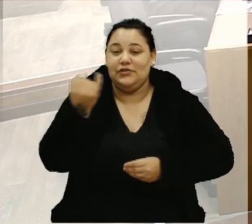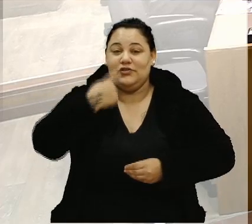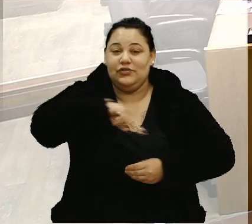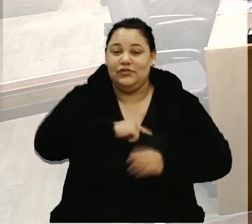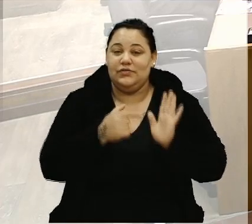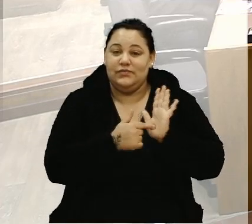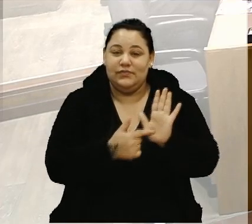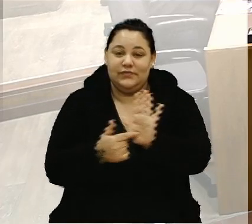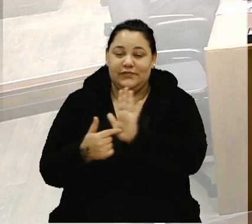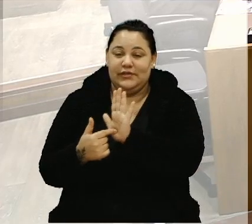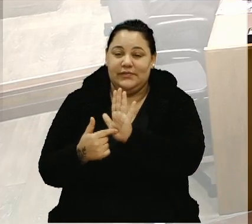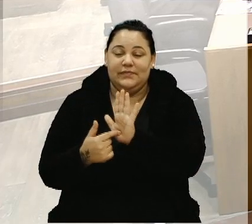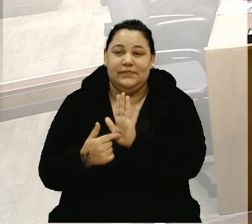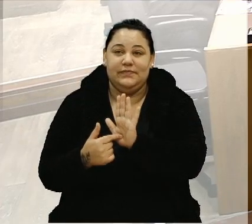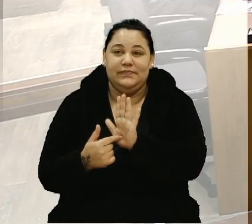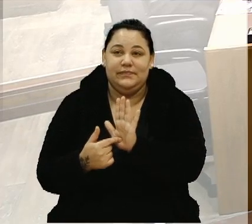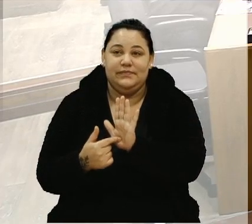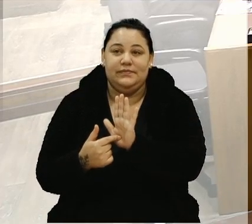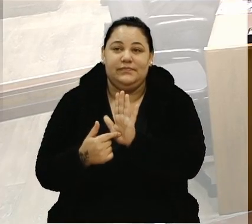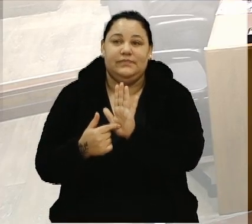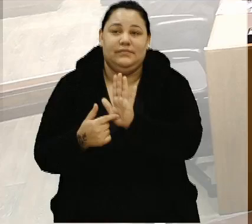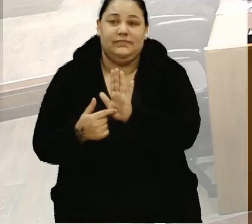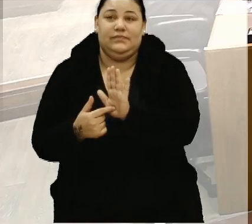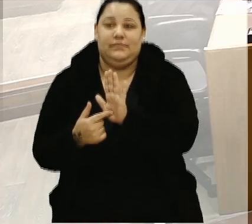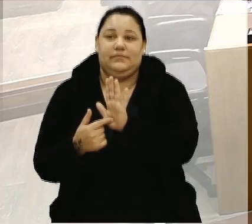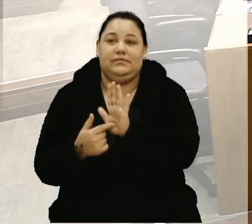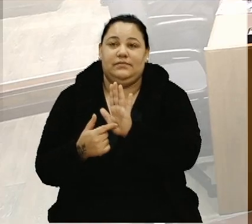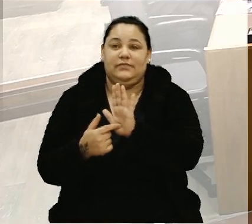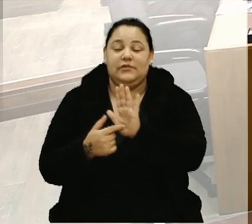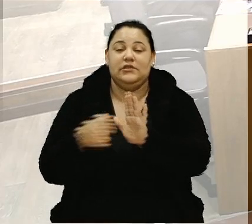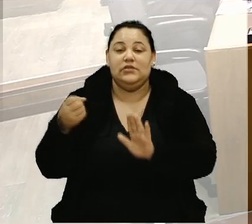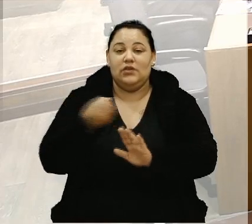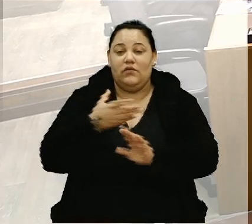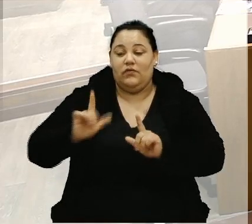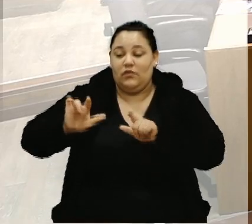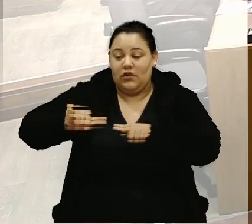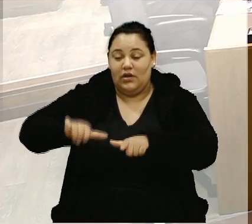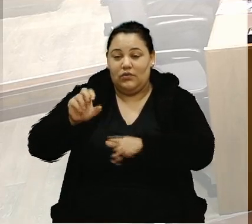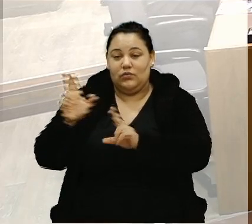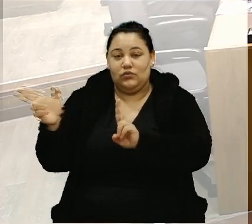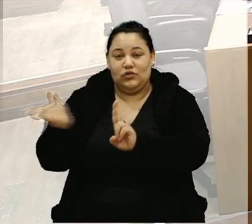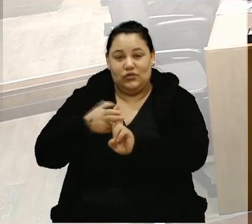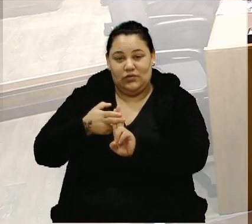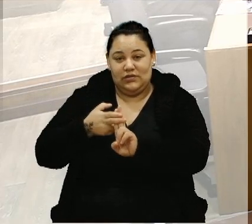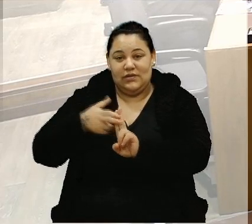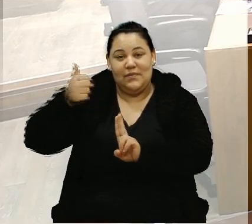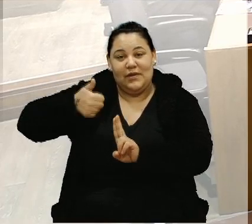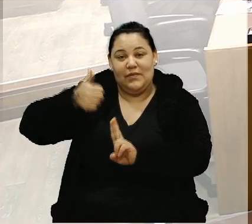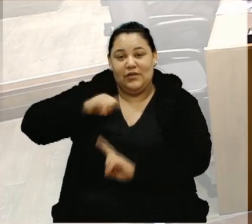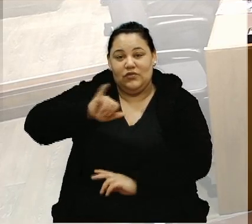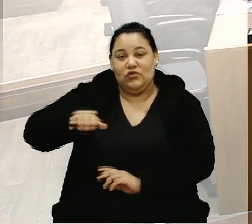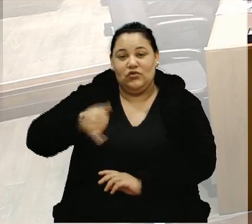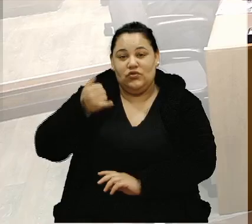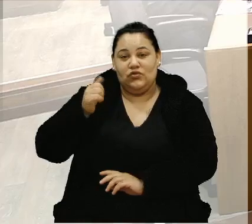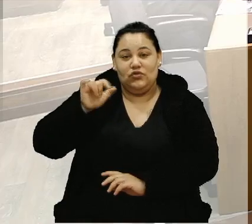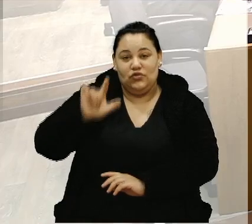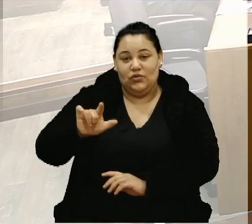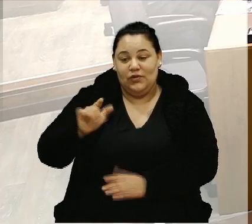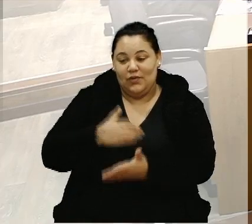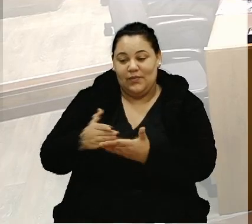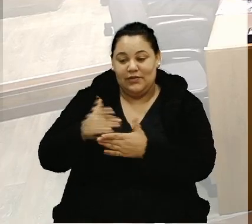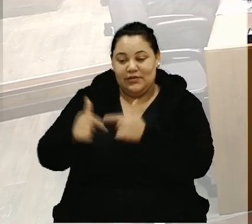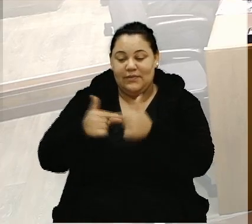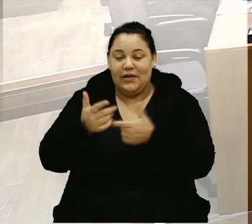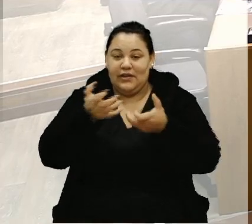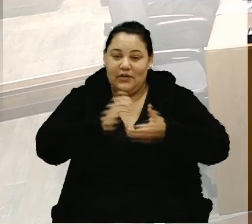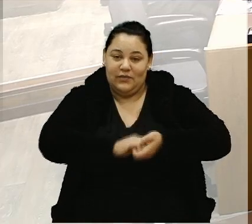a notícia, né, da nova maternidade do SUS, que dia 1º de julho, então, entra em funcionamento. Aqui cumprimentar não só o